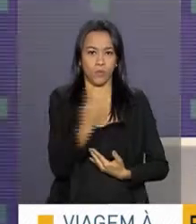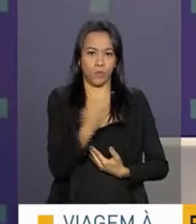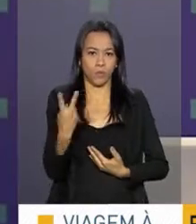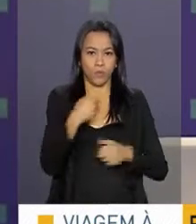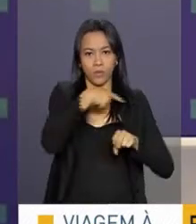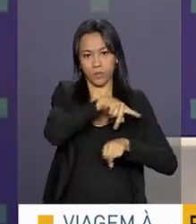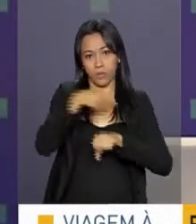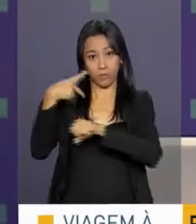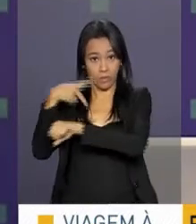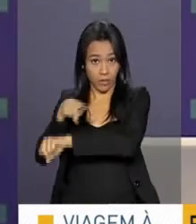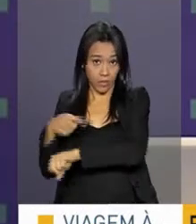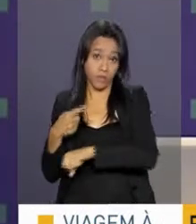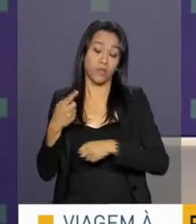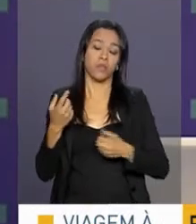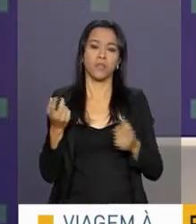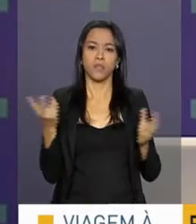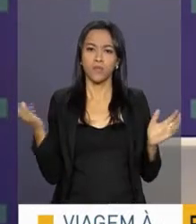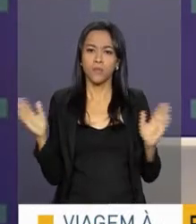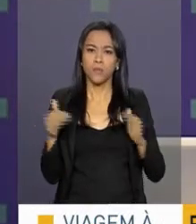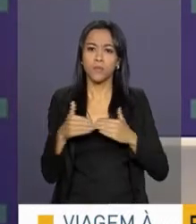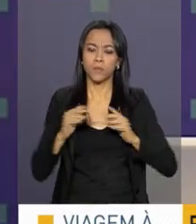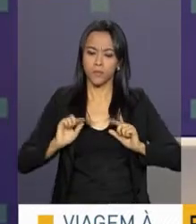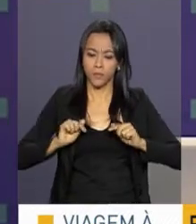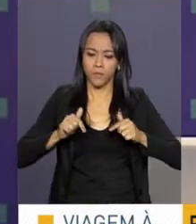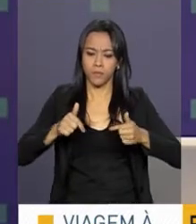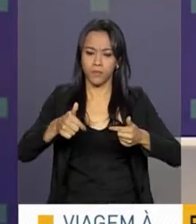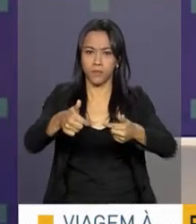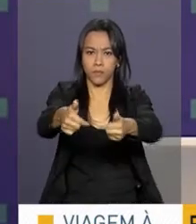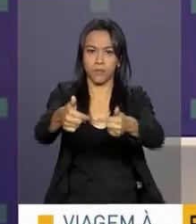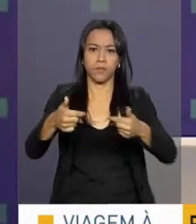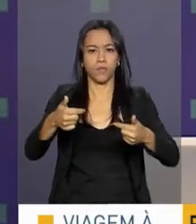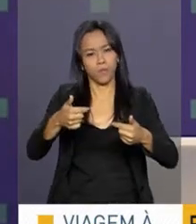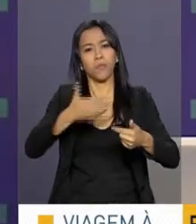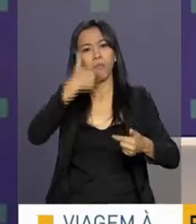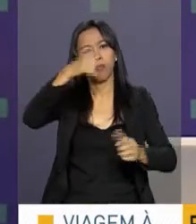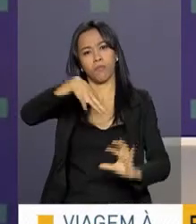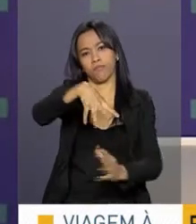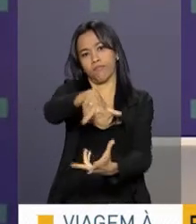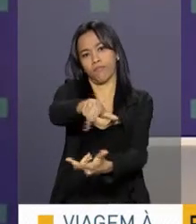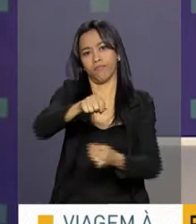de conjuntamente construírem um mundo melhor.